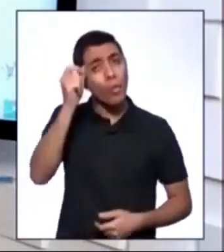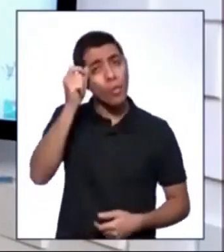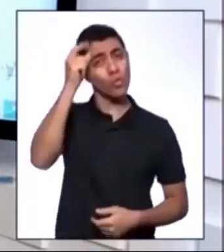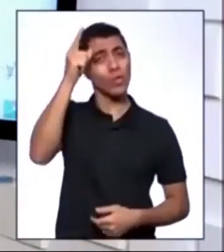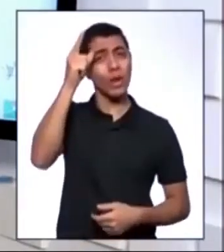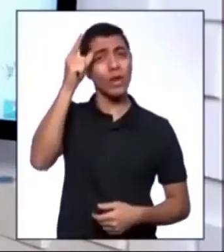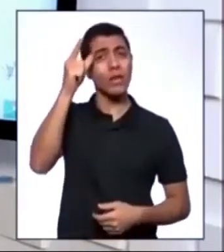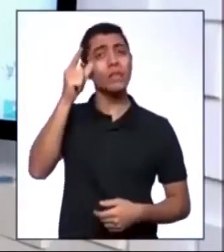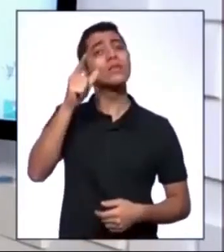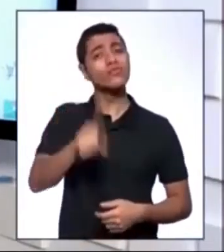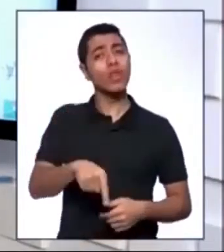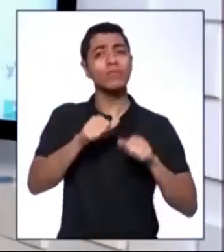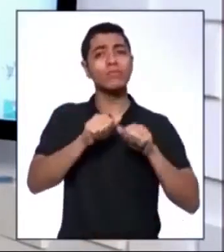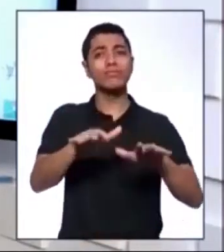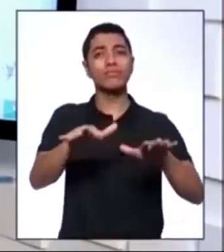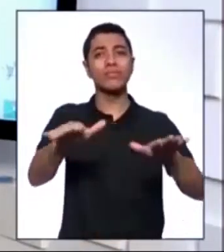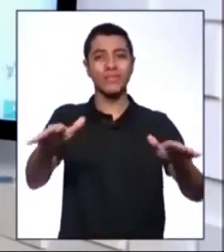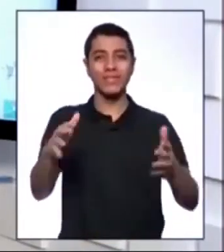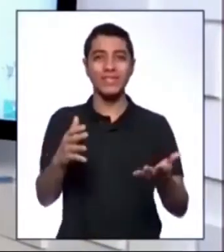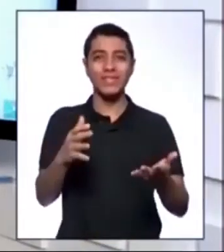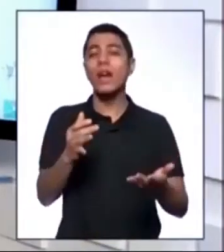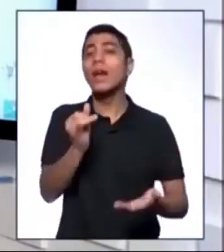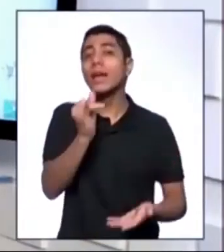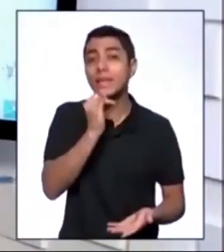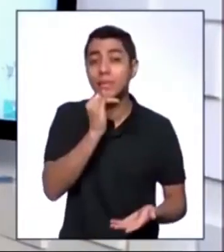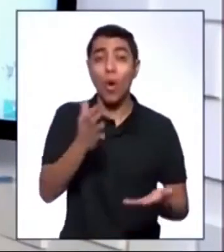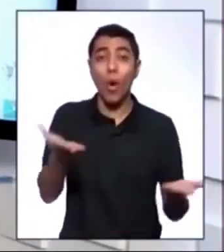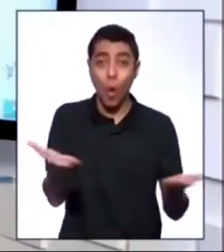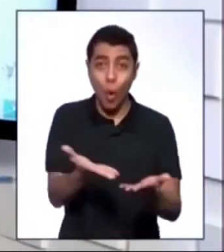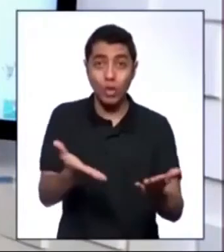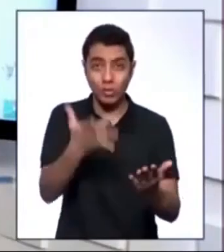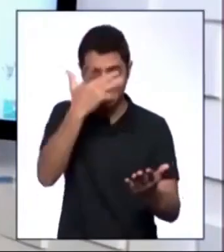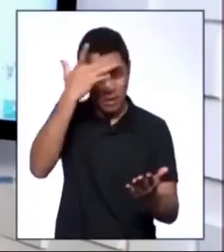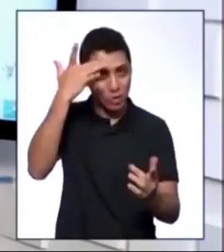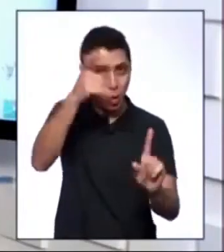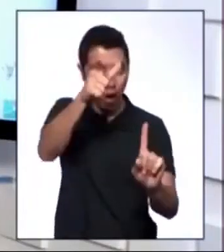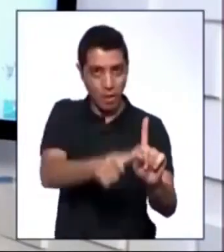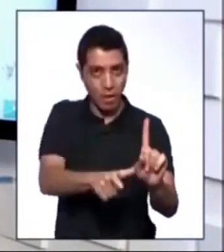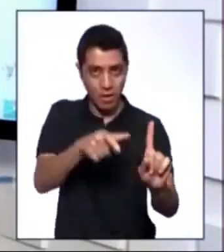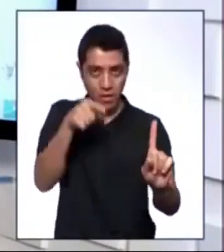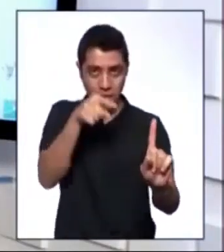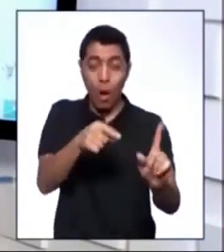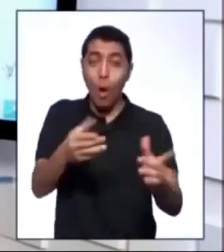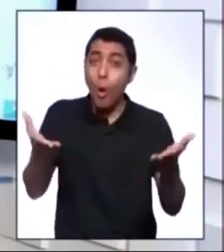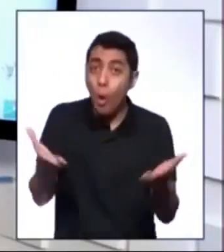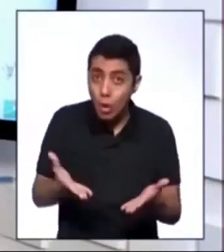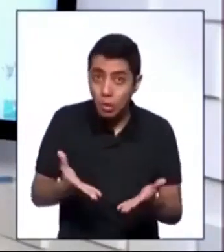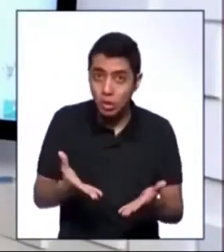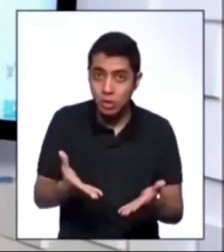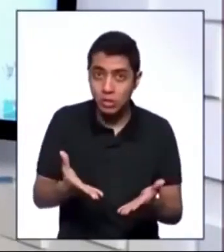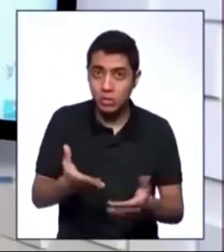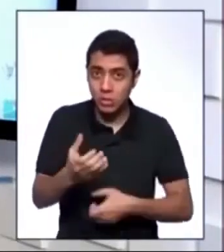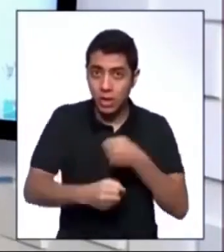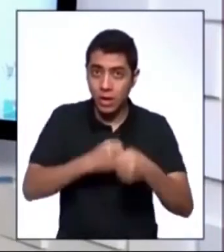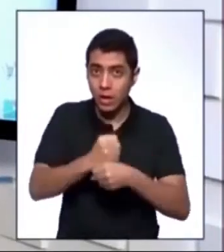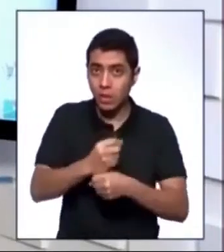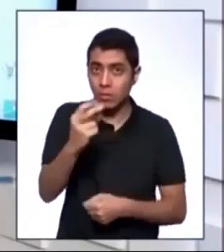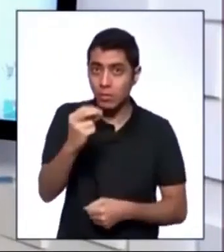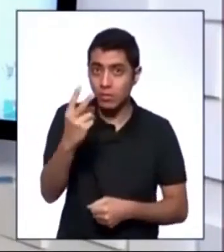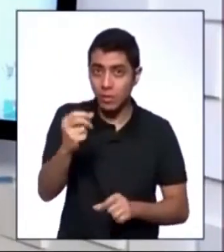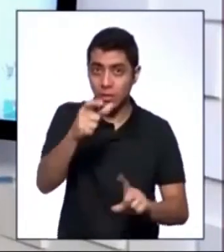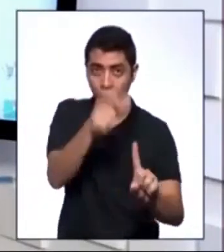cultural. Eu não posso olhar para o homem de hoje... Percebe? Olha só, eu não posso olhar para esse cara de